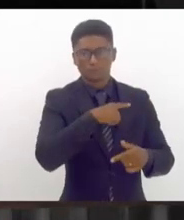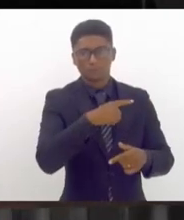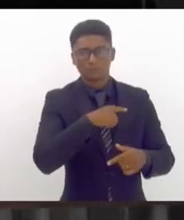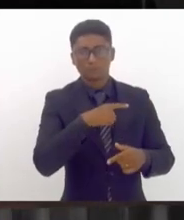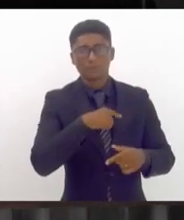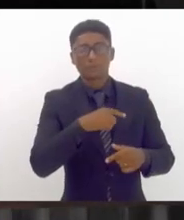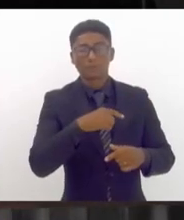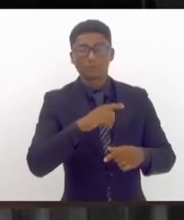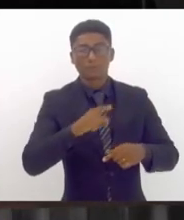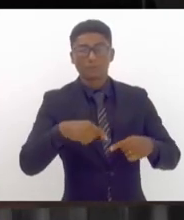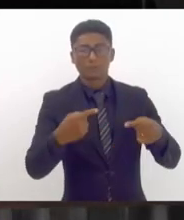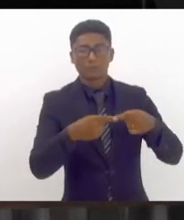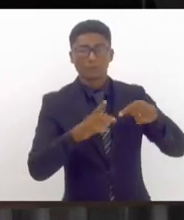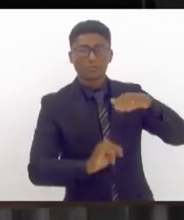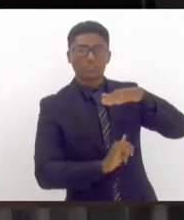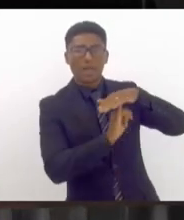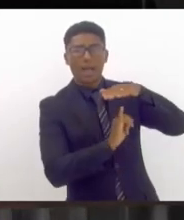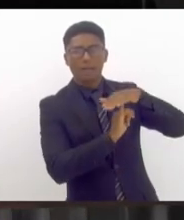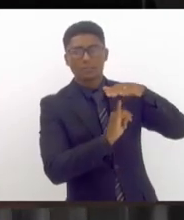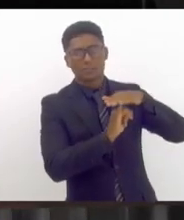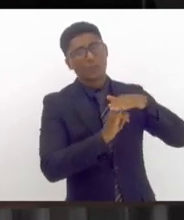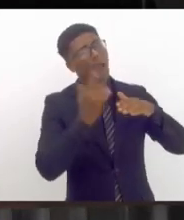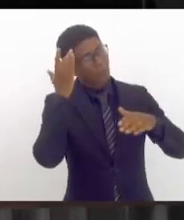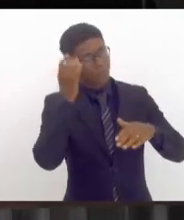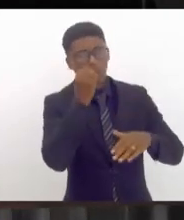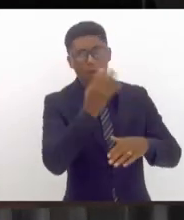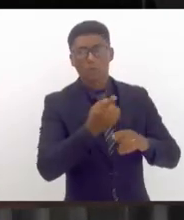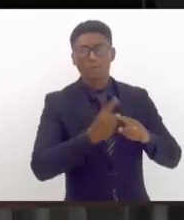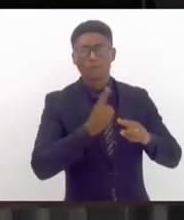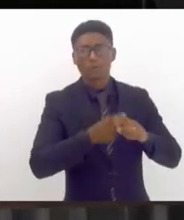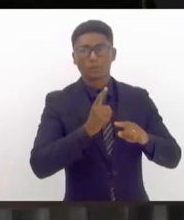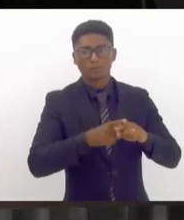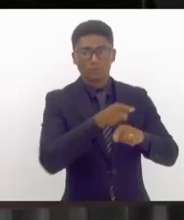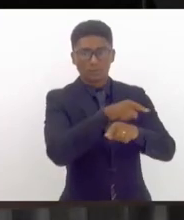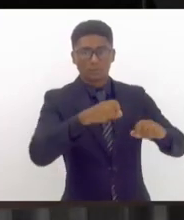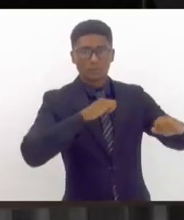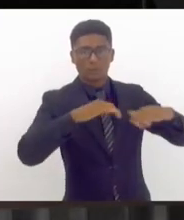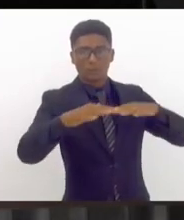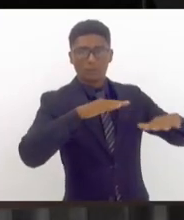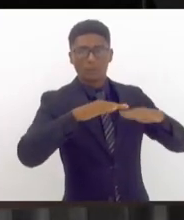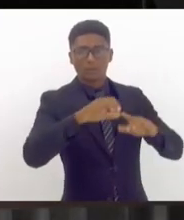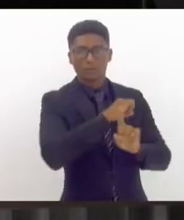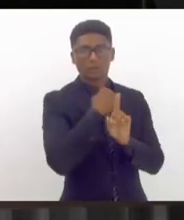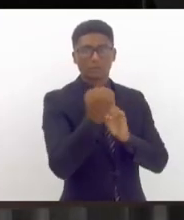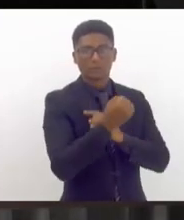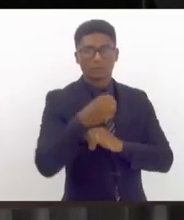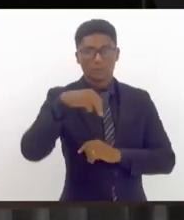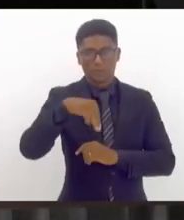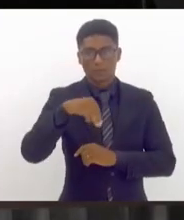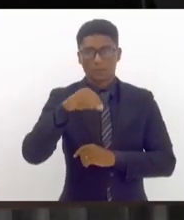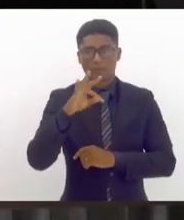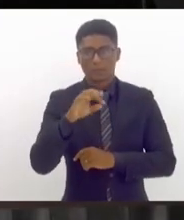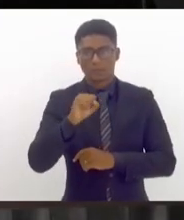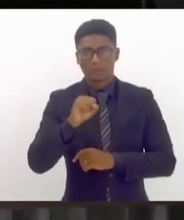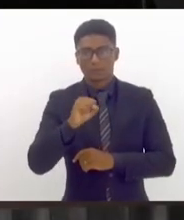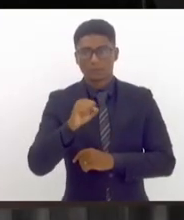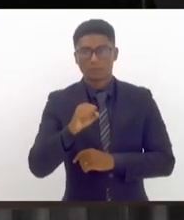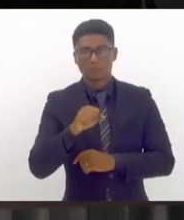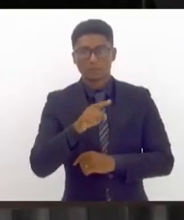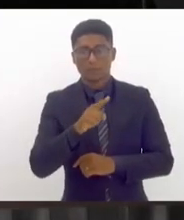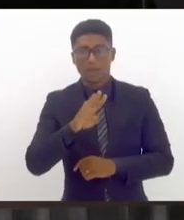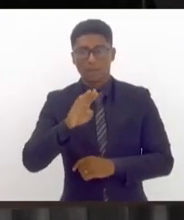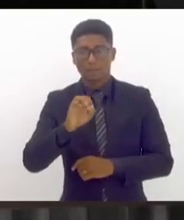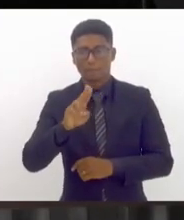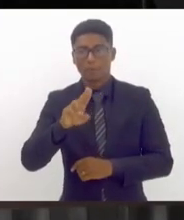entidades. Que você pegasse cooperativas de moradores, movimentos sociais, como o MTUST do meu grande companheiro Guilherme Boulos, e